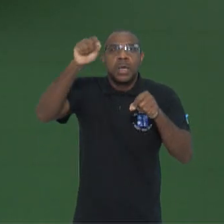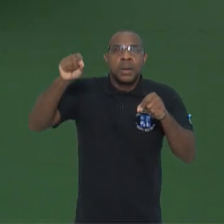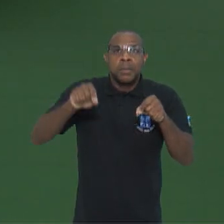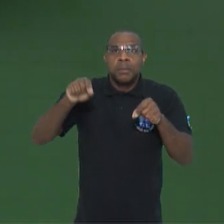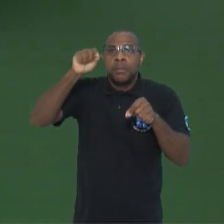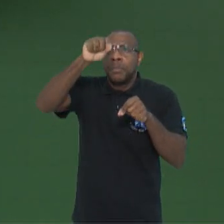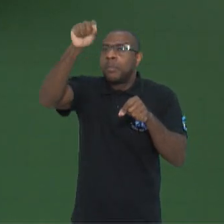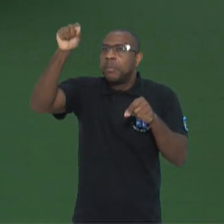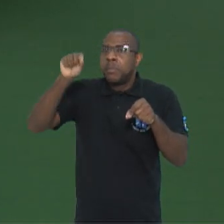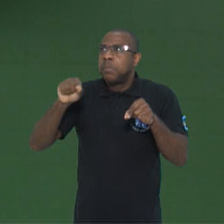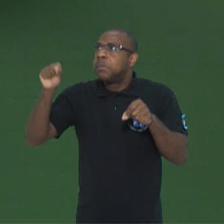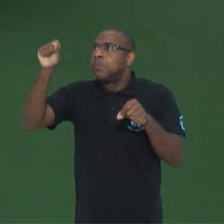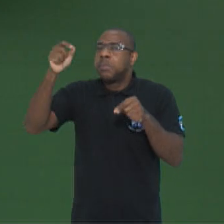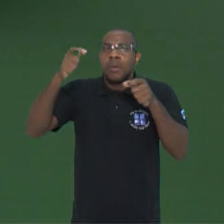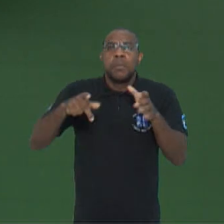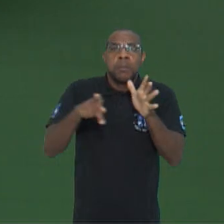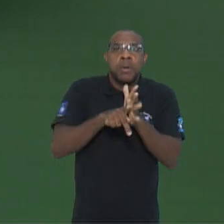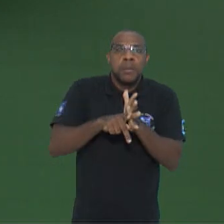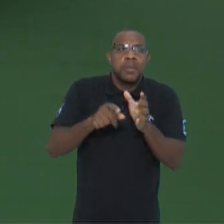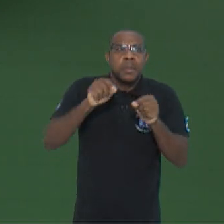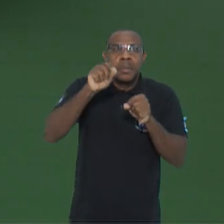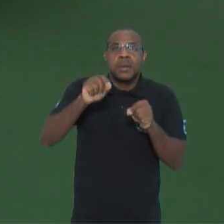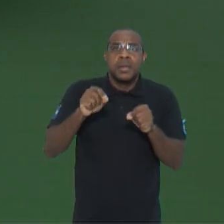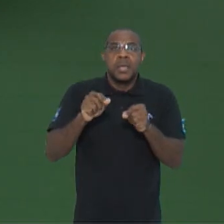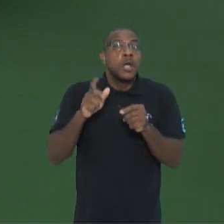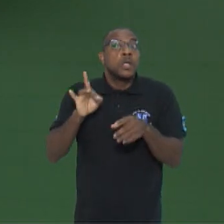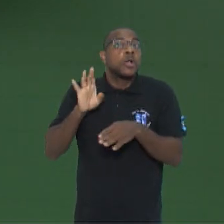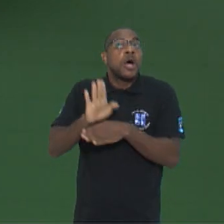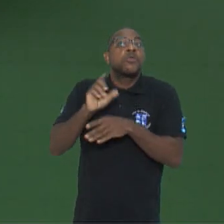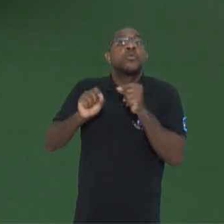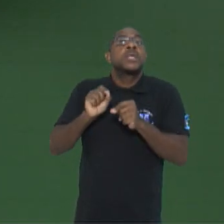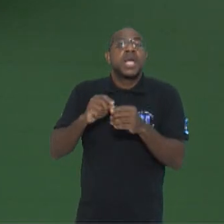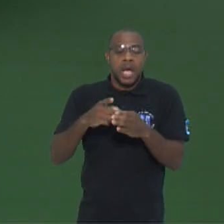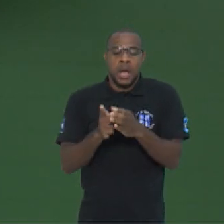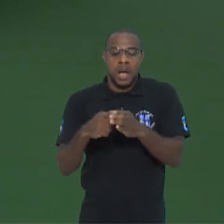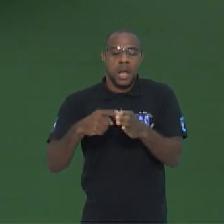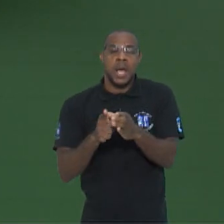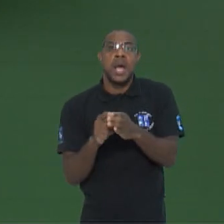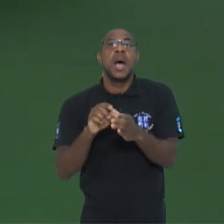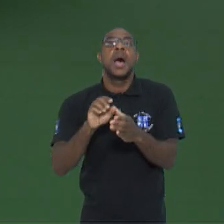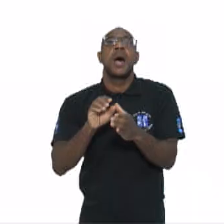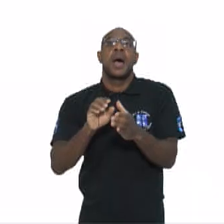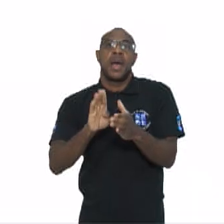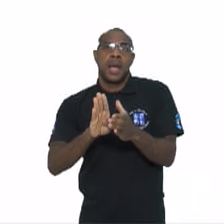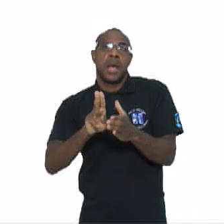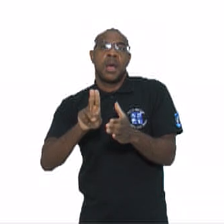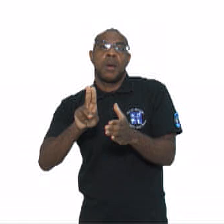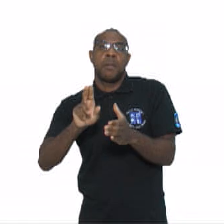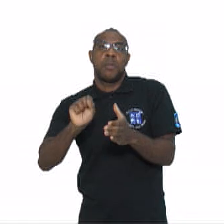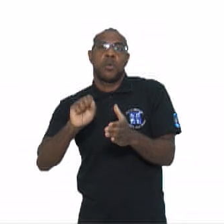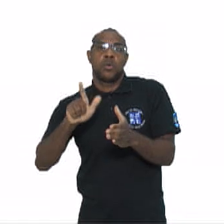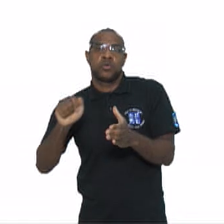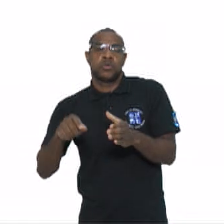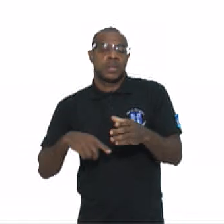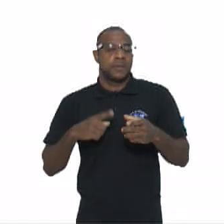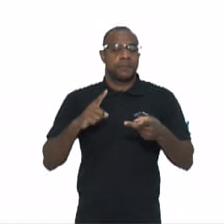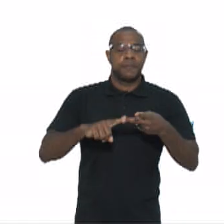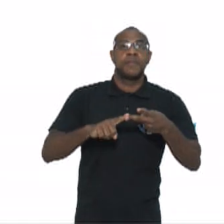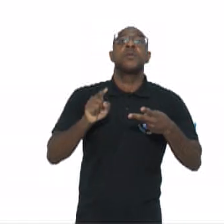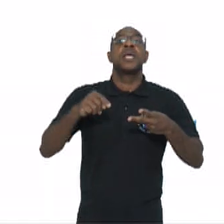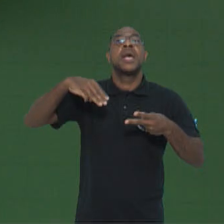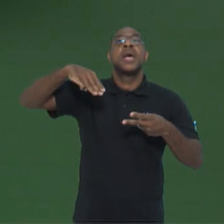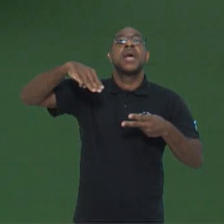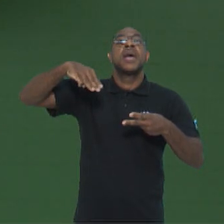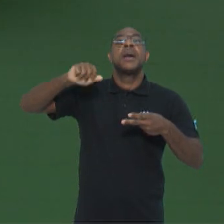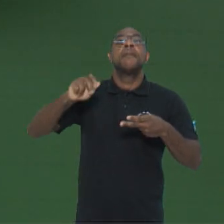controle, e apenas com a ajuda de um mapa e uma bússola ele vai achar esses pontos. Então aqui na imagem a gente consegue entender um pouco melhor. Ele precisa passar